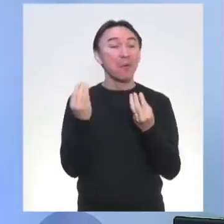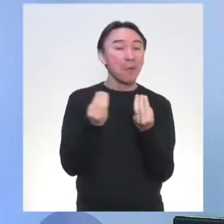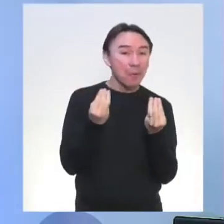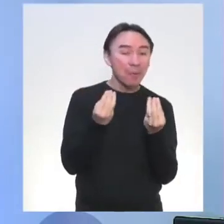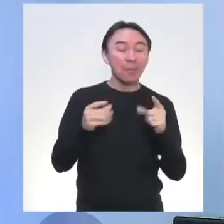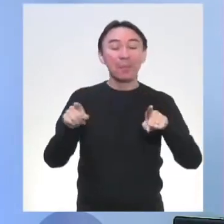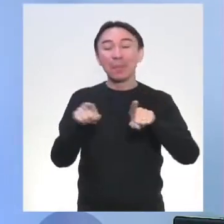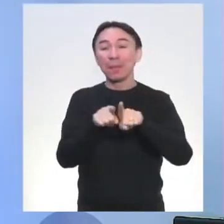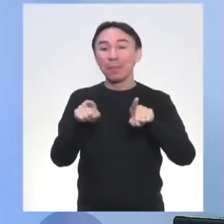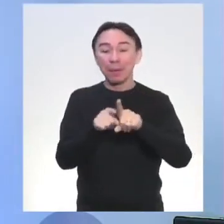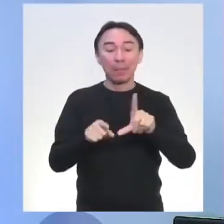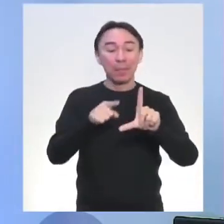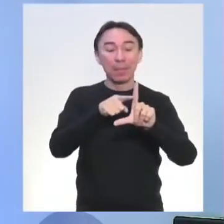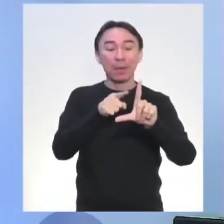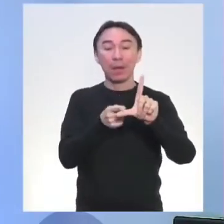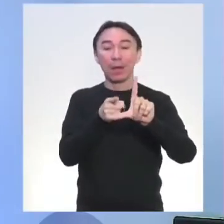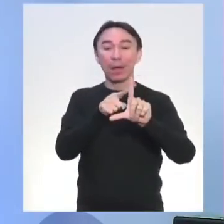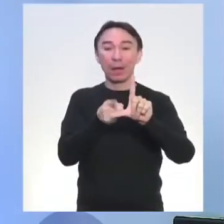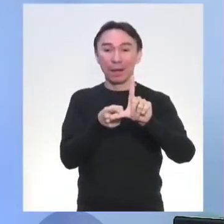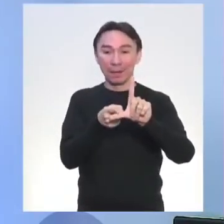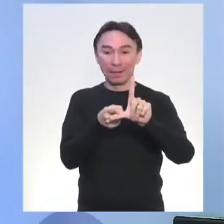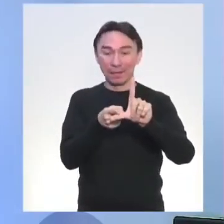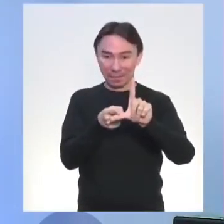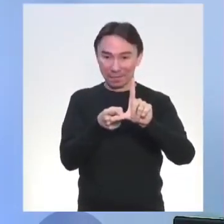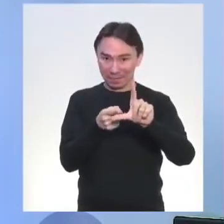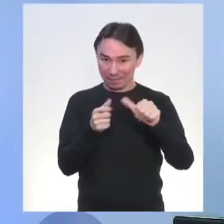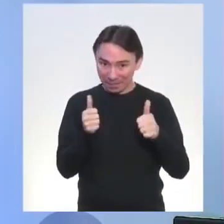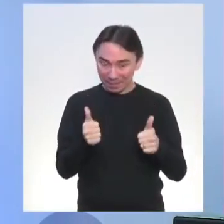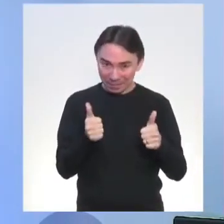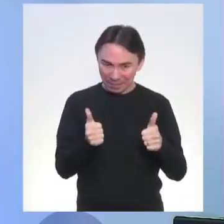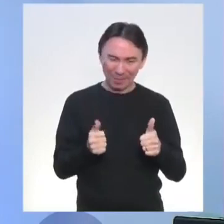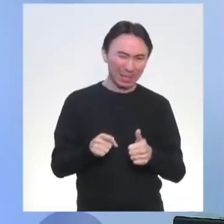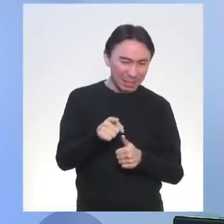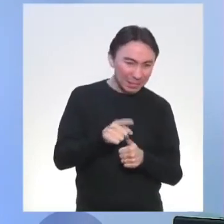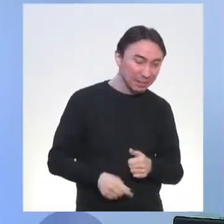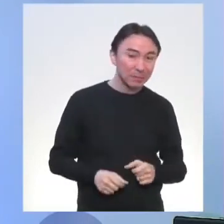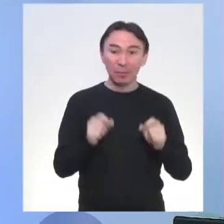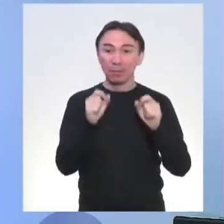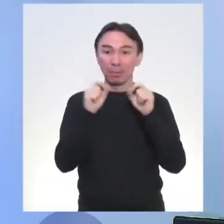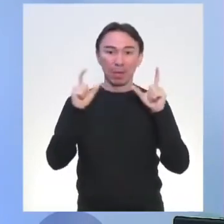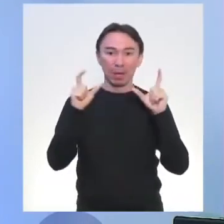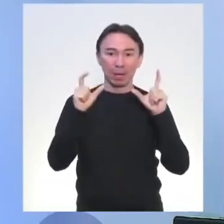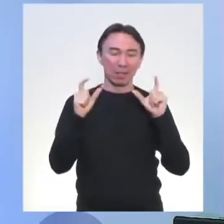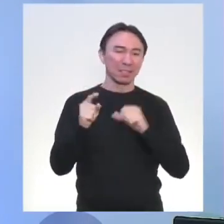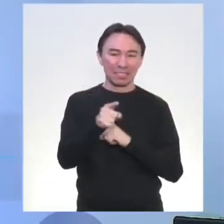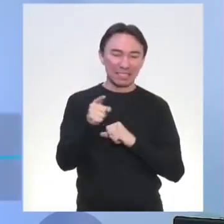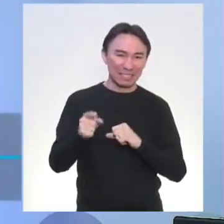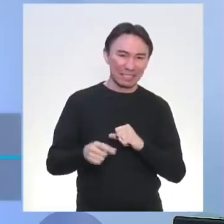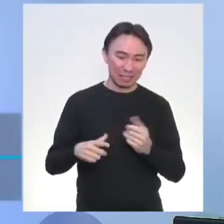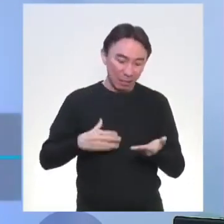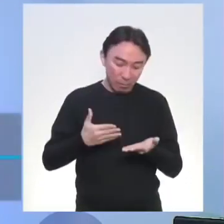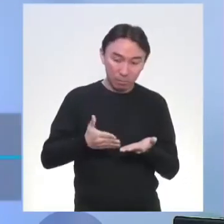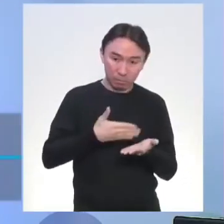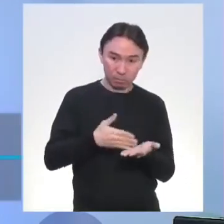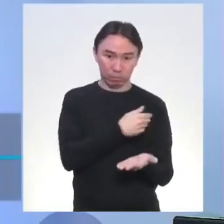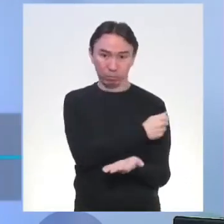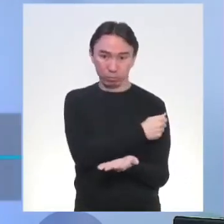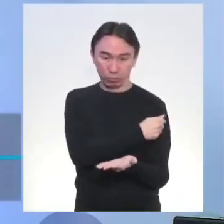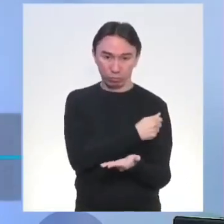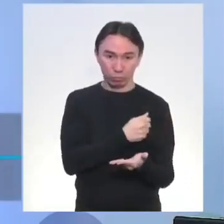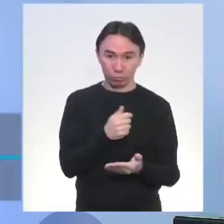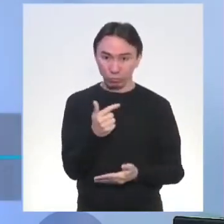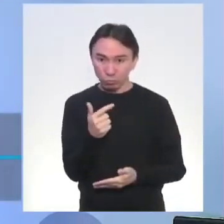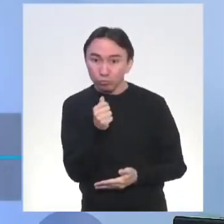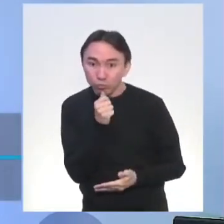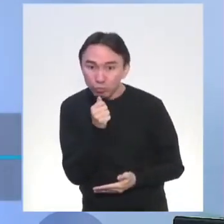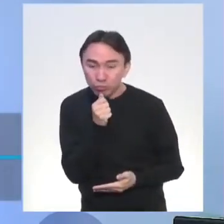os ângulos correspondentes, né? Fica bastante atento aí, fica tranquilo você que não tem o material, né? Porque vai estar